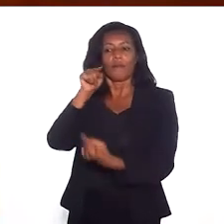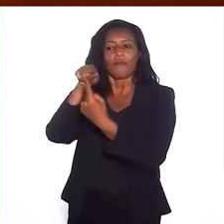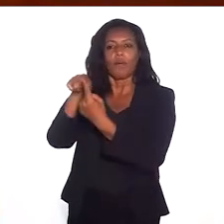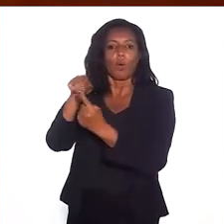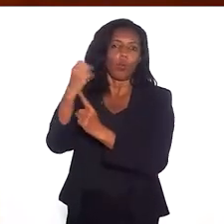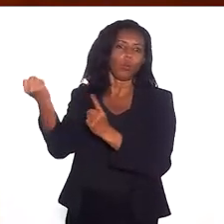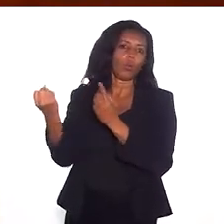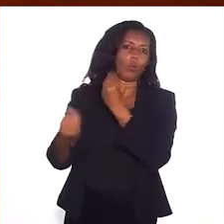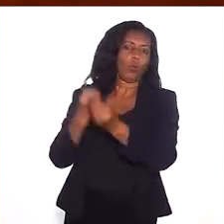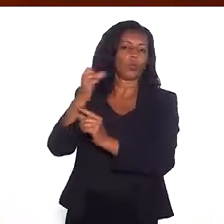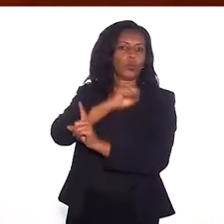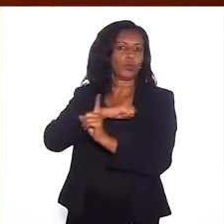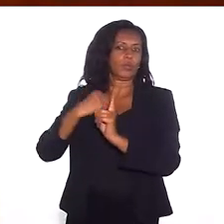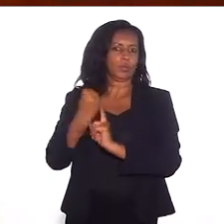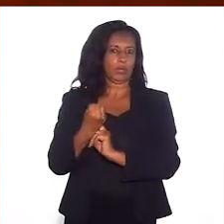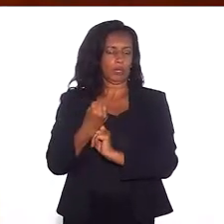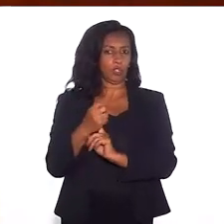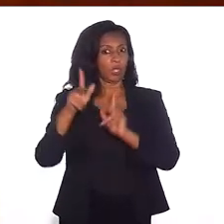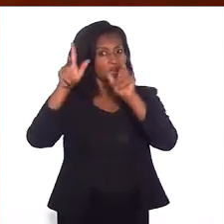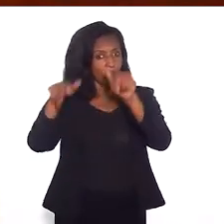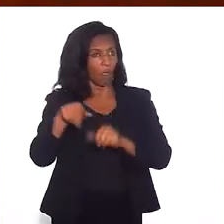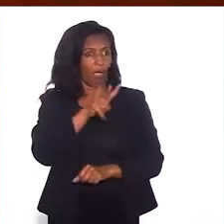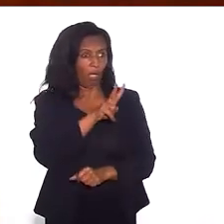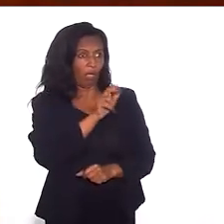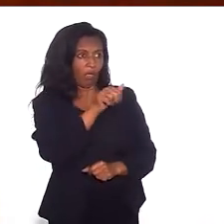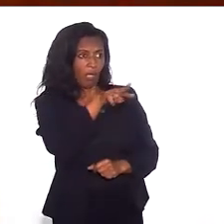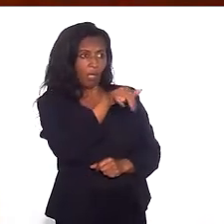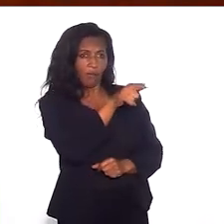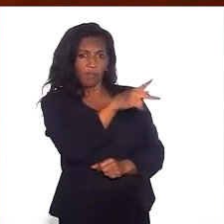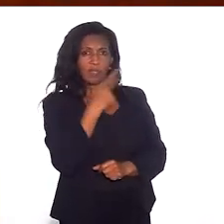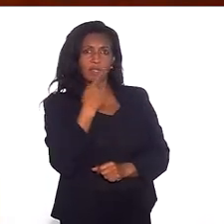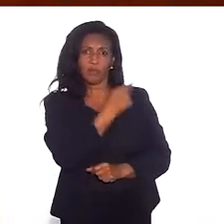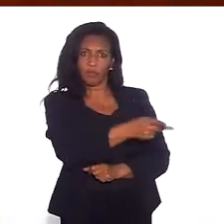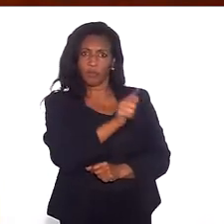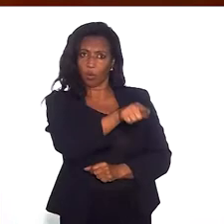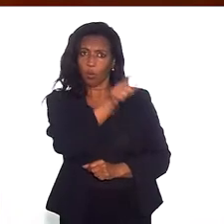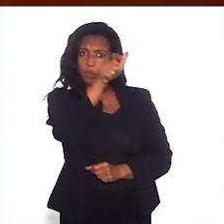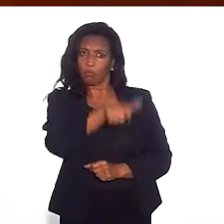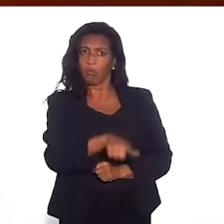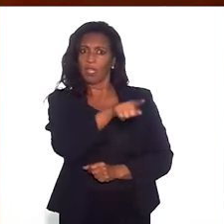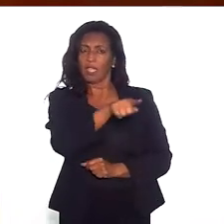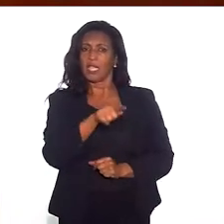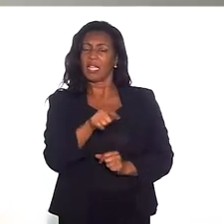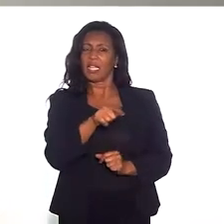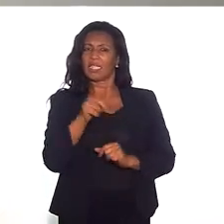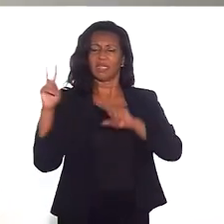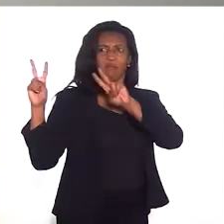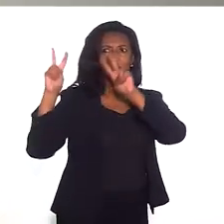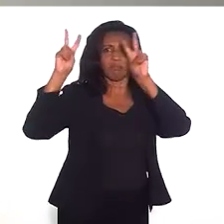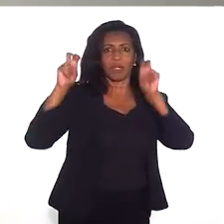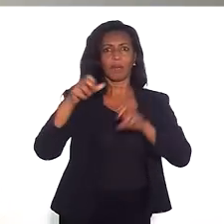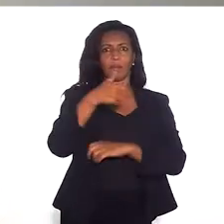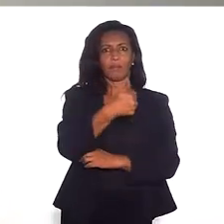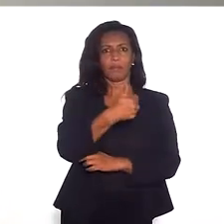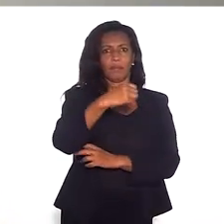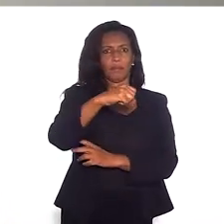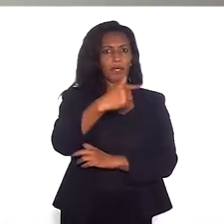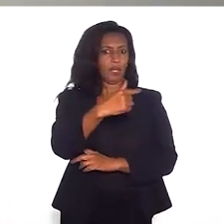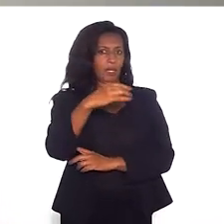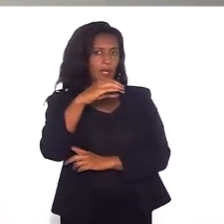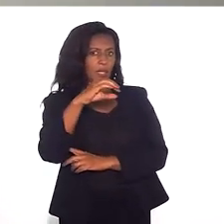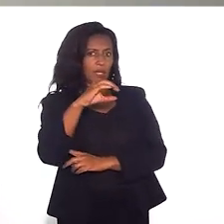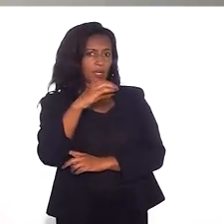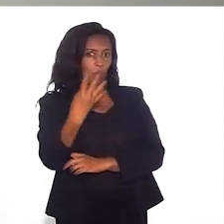como sociedade. Então, como a Vanessa bem colocou, a Dobon criou esse termo em